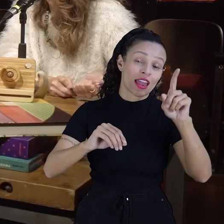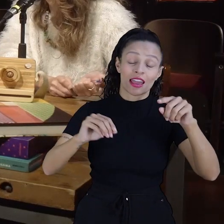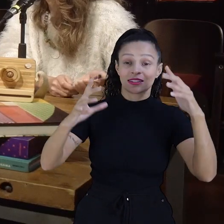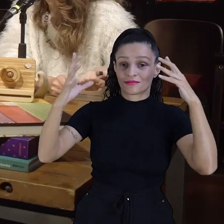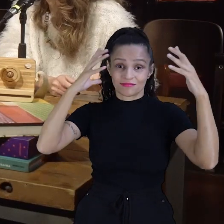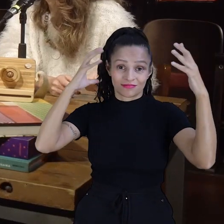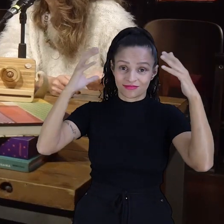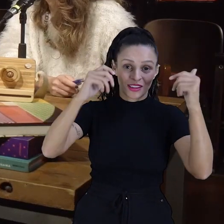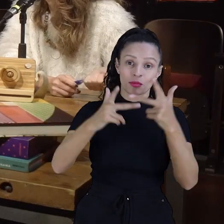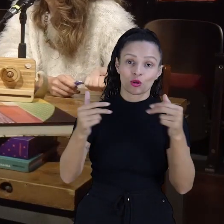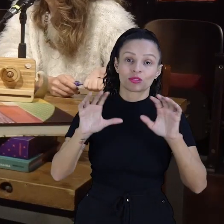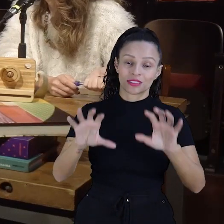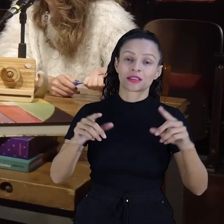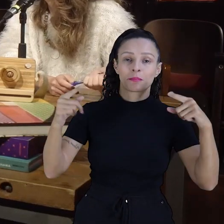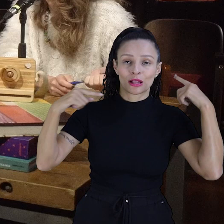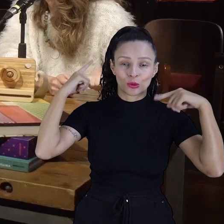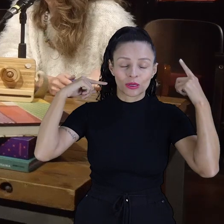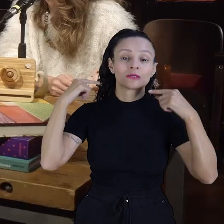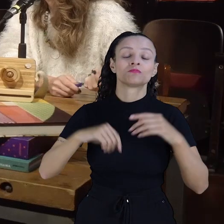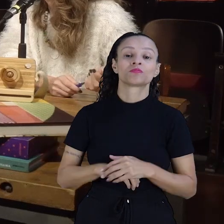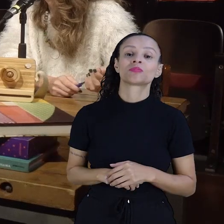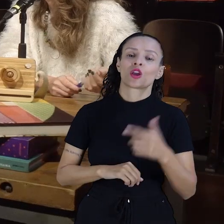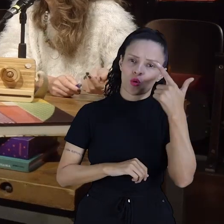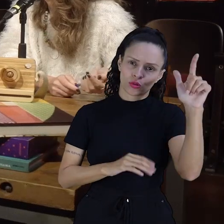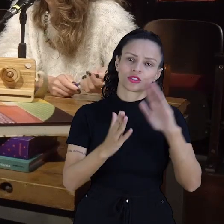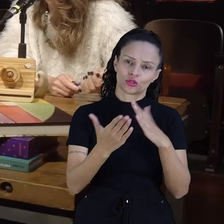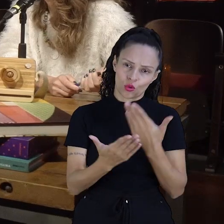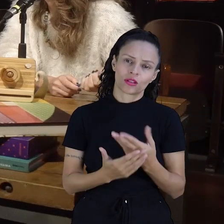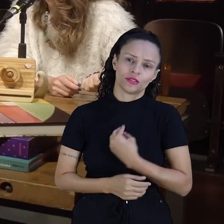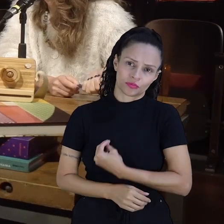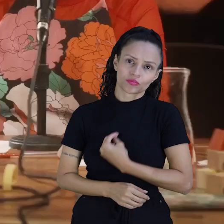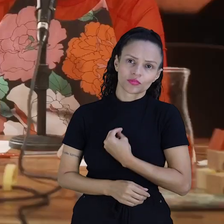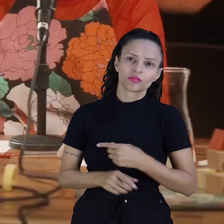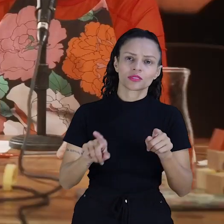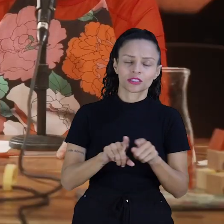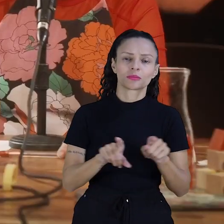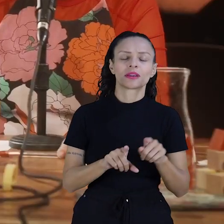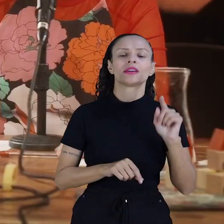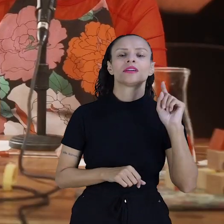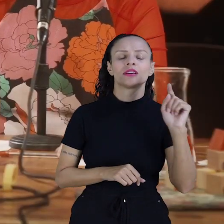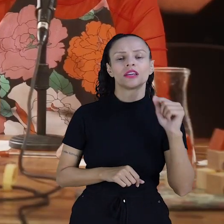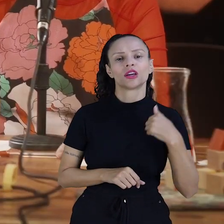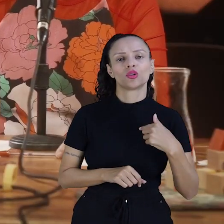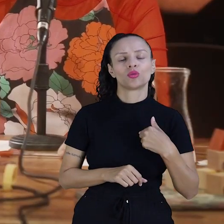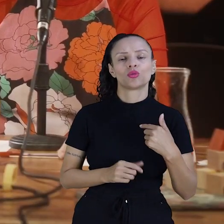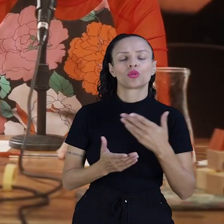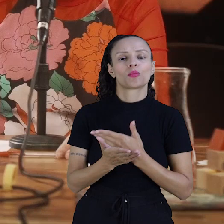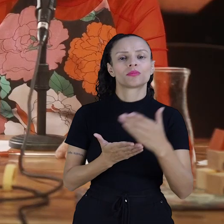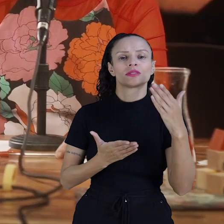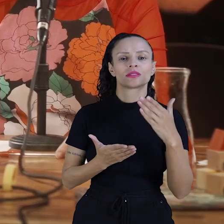uma coisa, assim, maluca. E em outras escolas que eu estava na época, eles me alocaram em